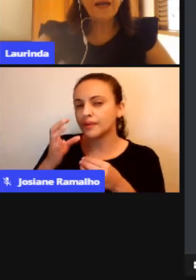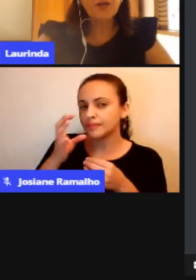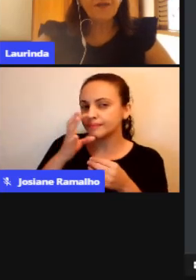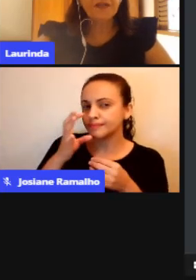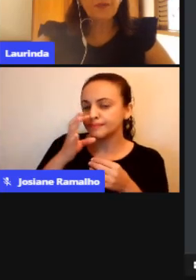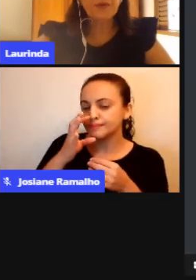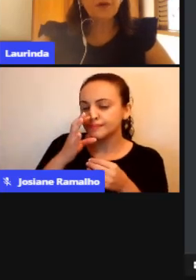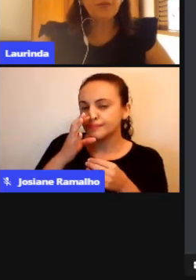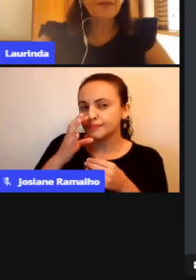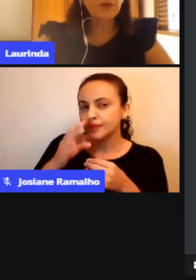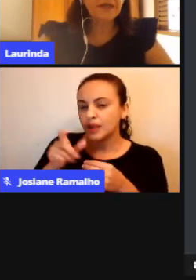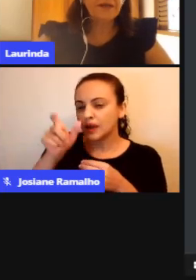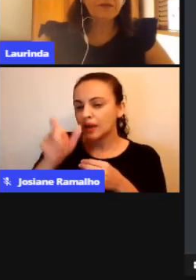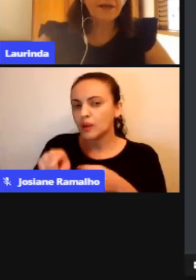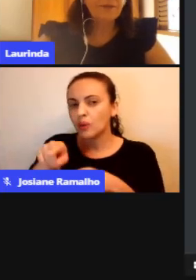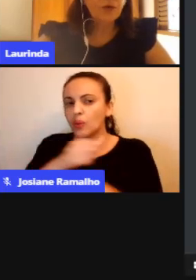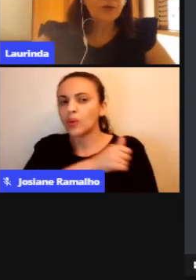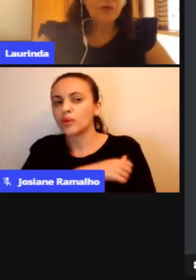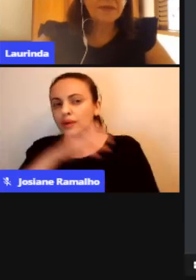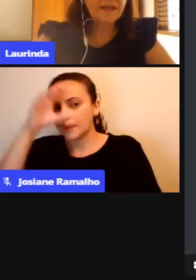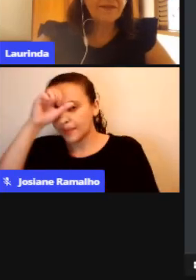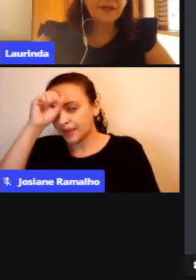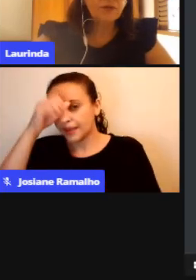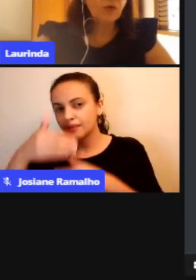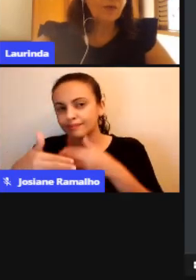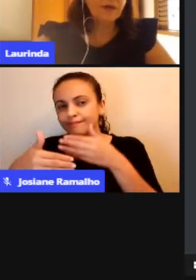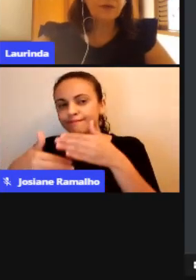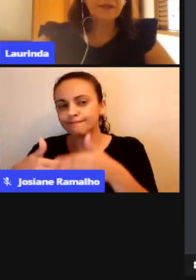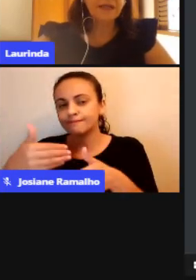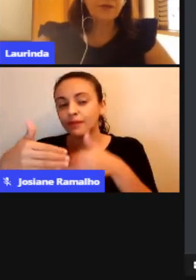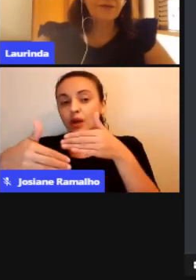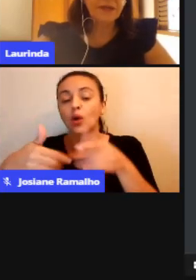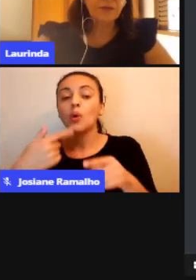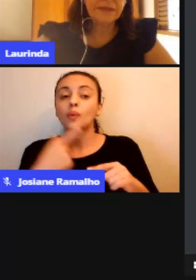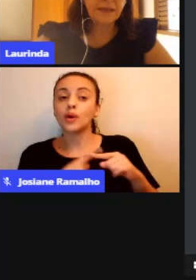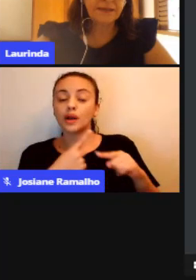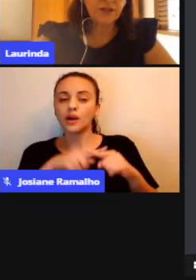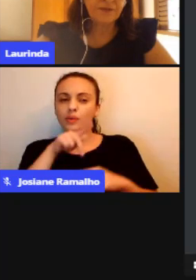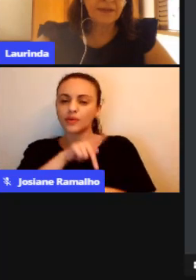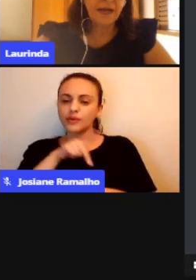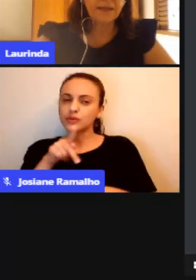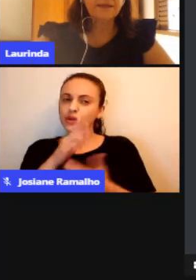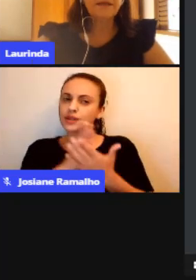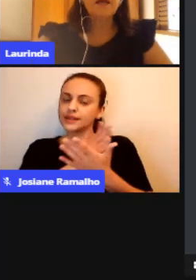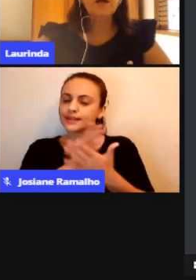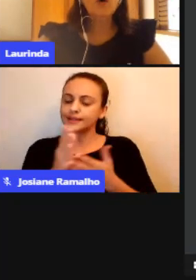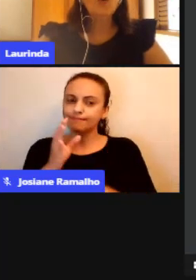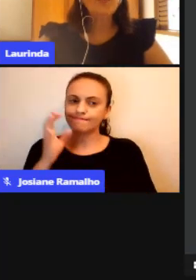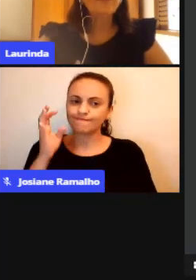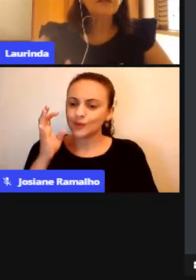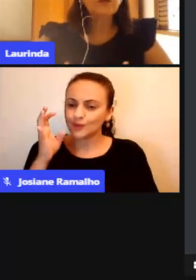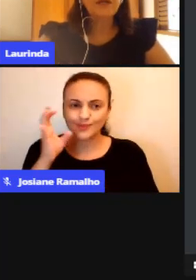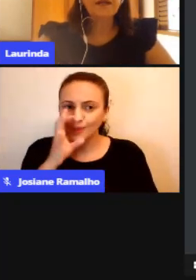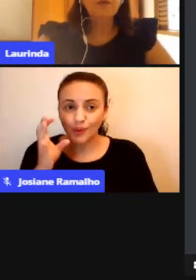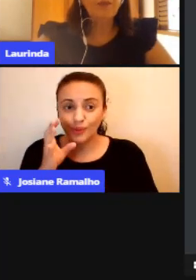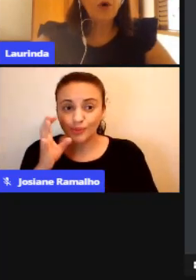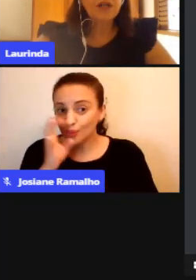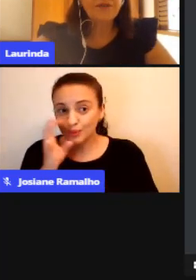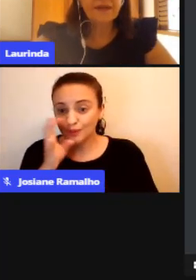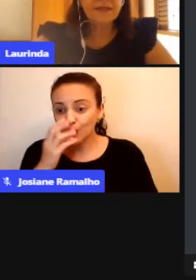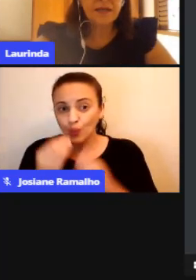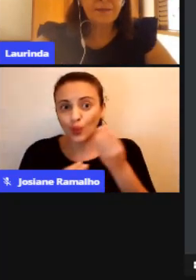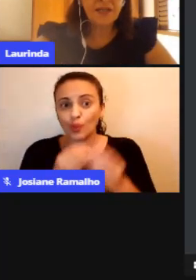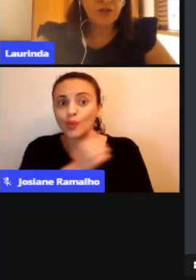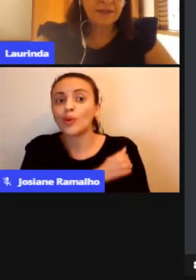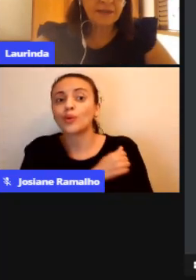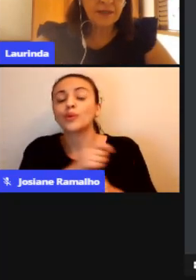fica mais difícil, porque o professor ele não está muito observando como o aluno está resolvendo as atividades. O professor ele não